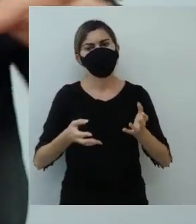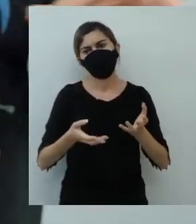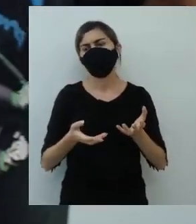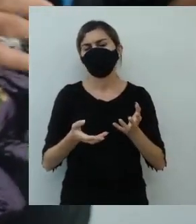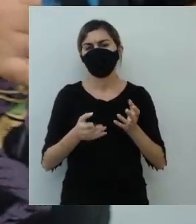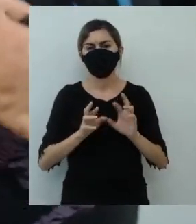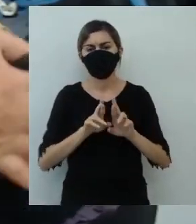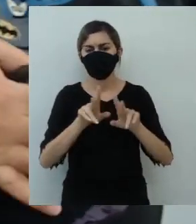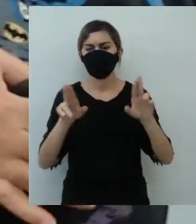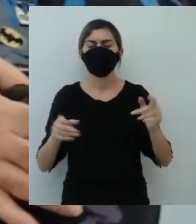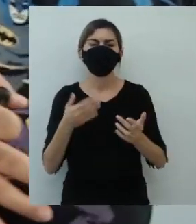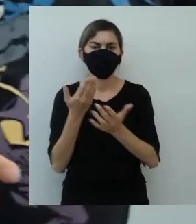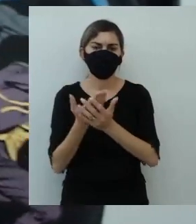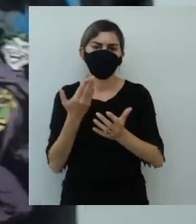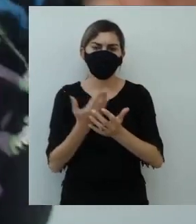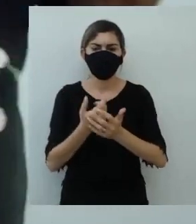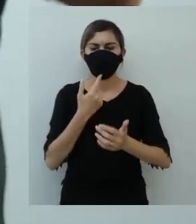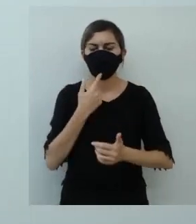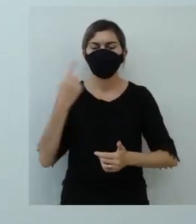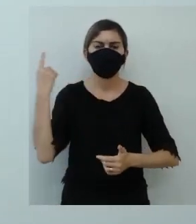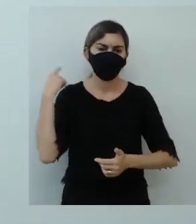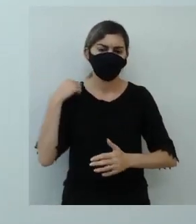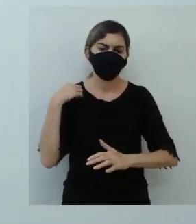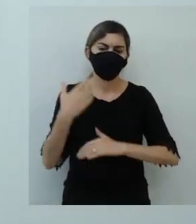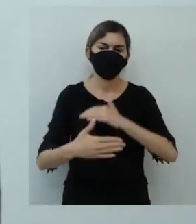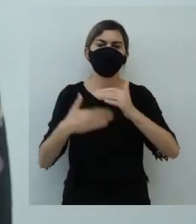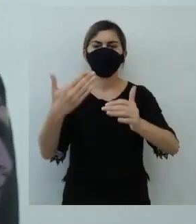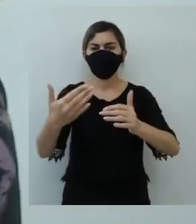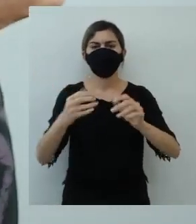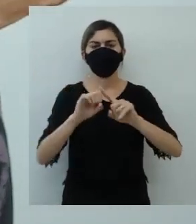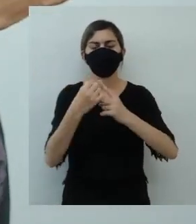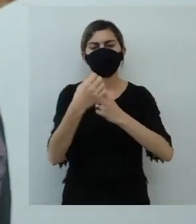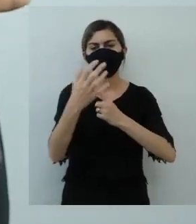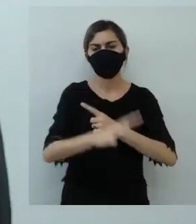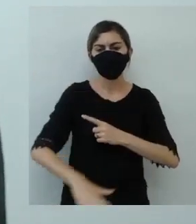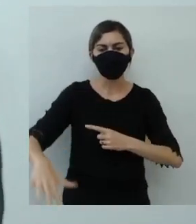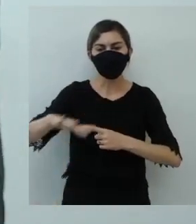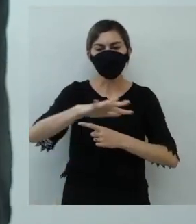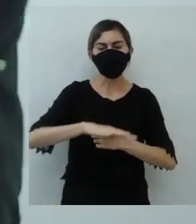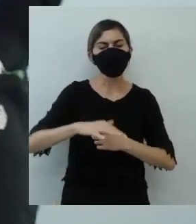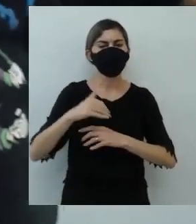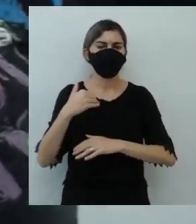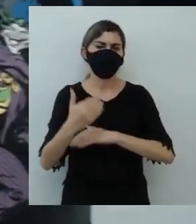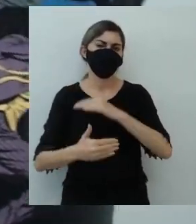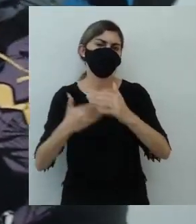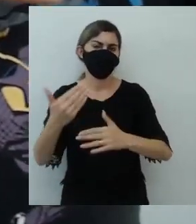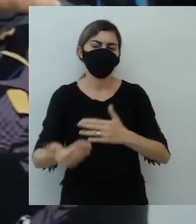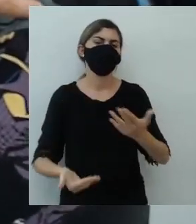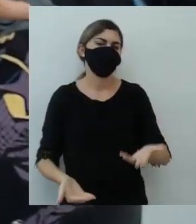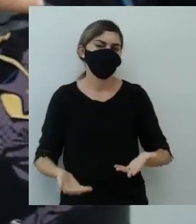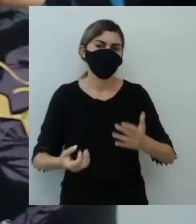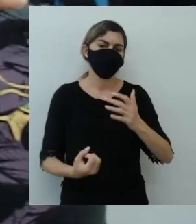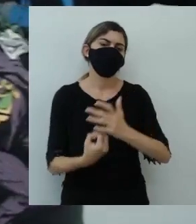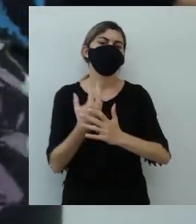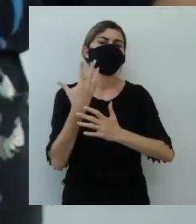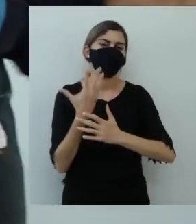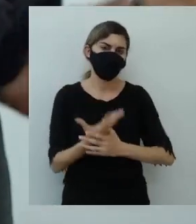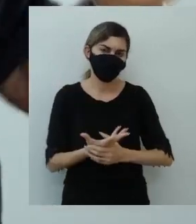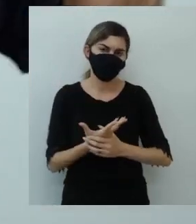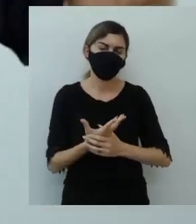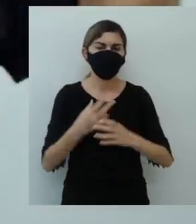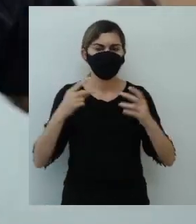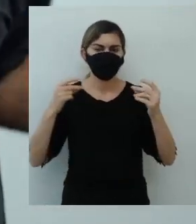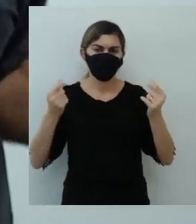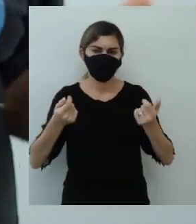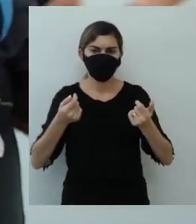porque existem estudos mais recentes que com a evolução da sociedade, com a evolução da criação, da